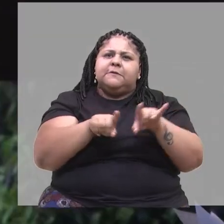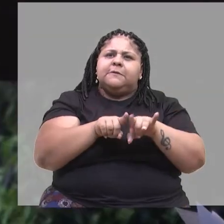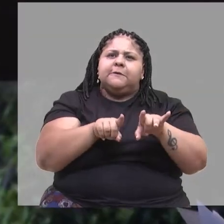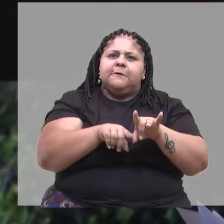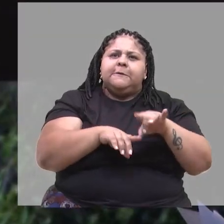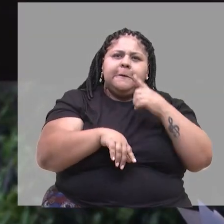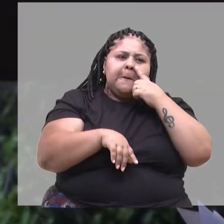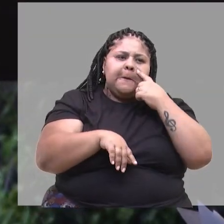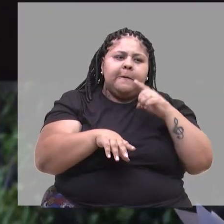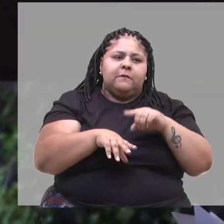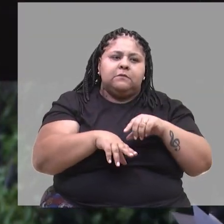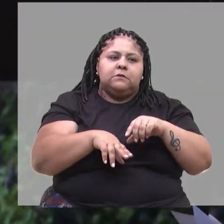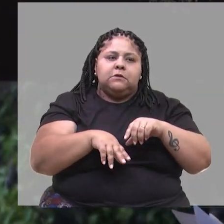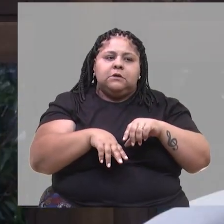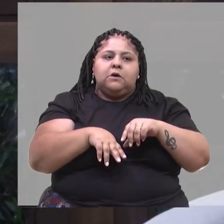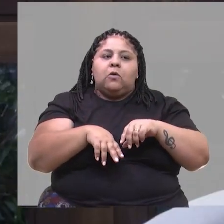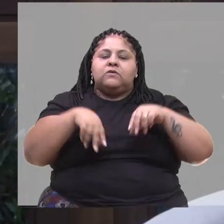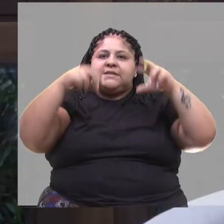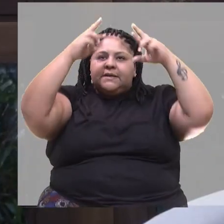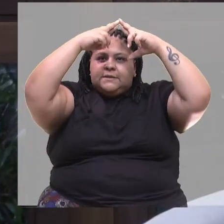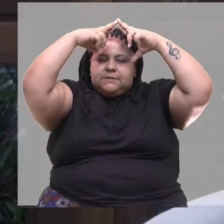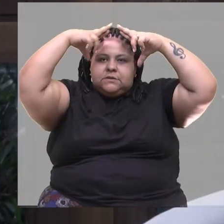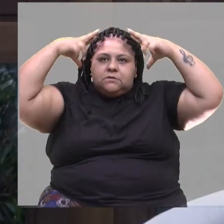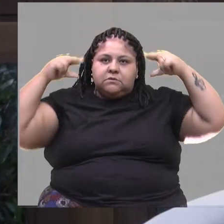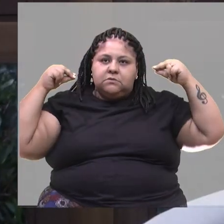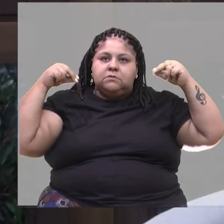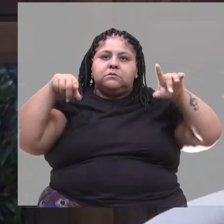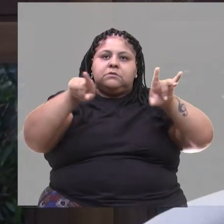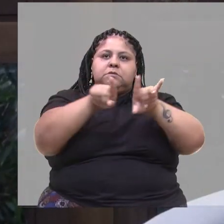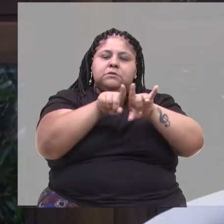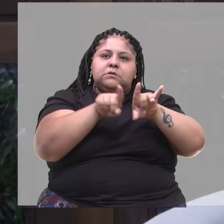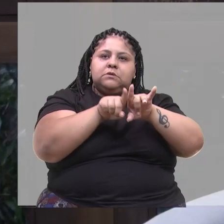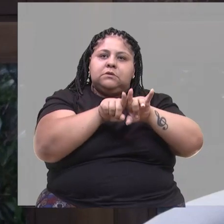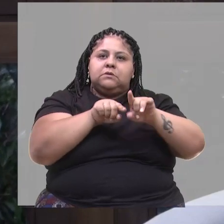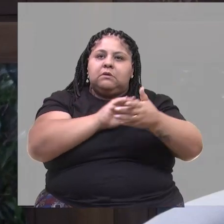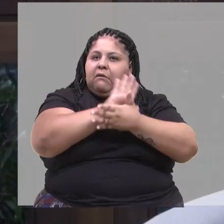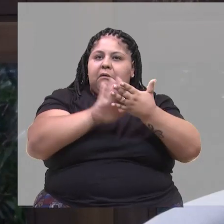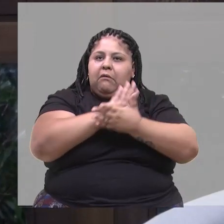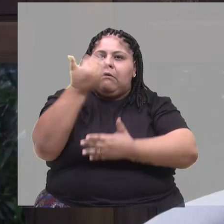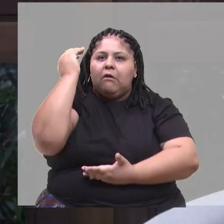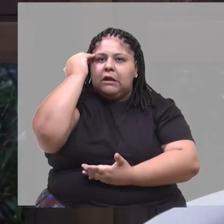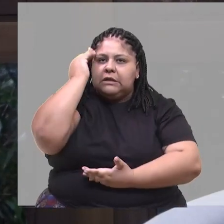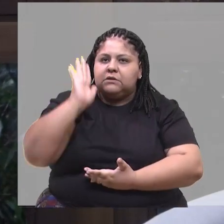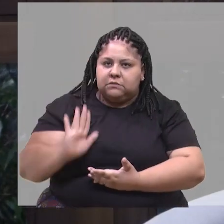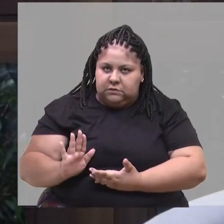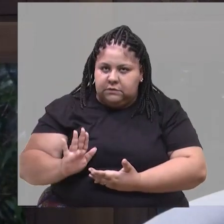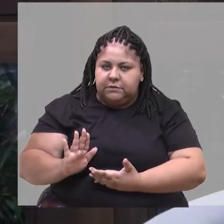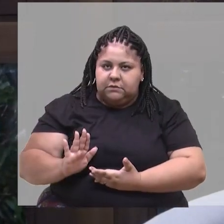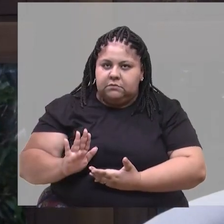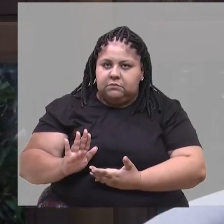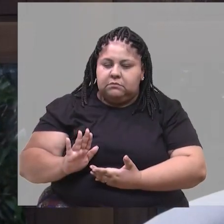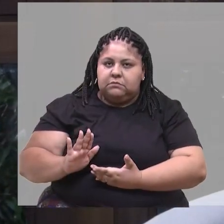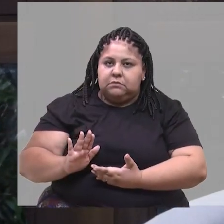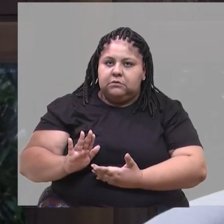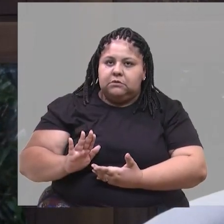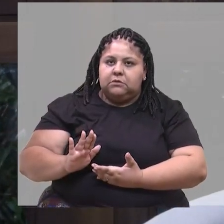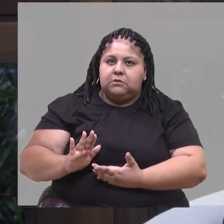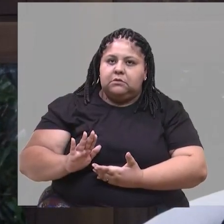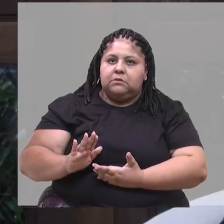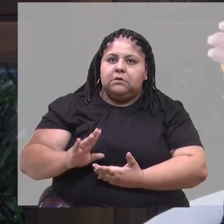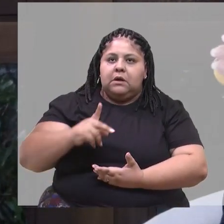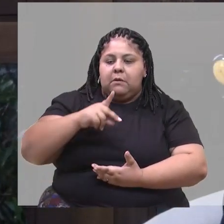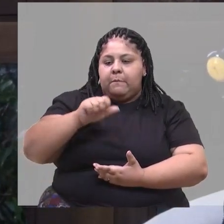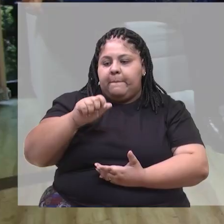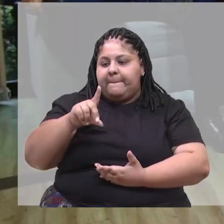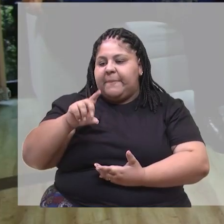espaço muito importante, né? E ele nasceu antes que eu, alguns anos, ninguém sabia que a nossa doença era genética, e eu nasci. Claro,